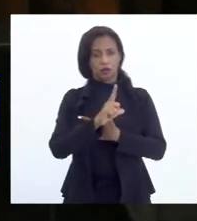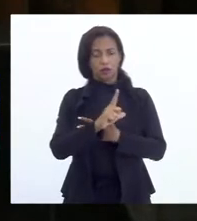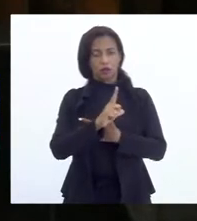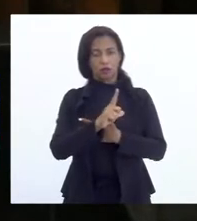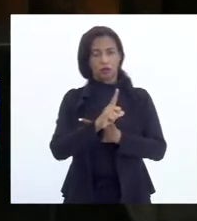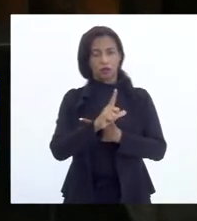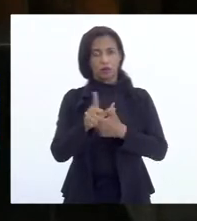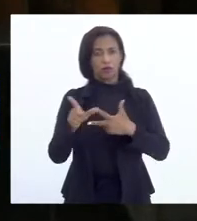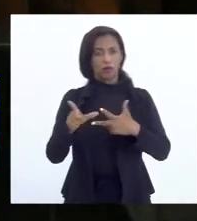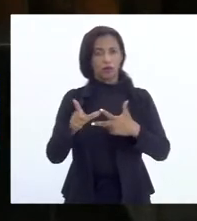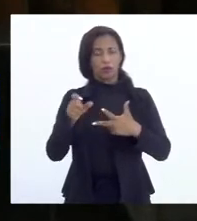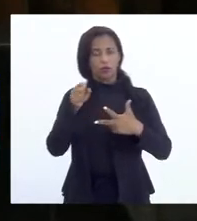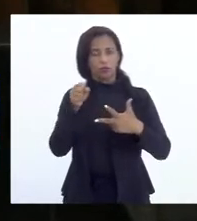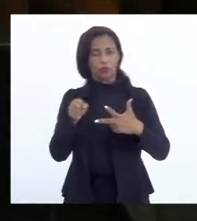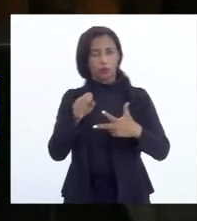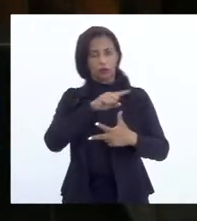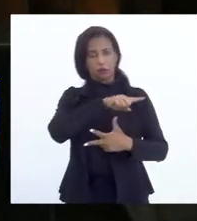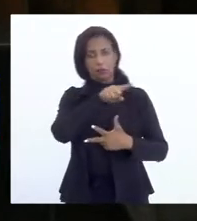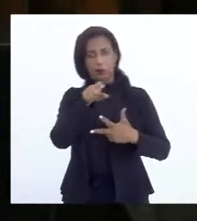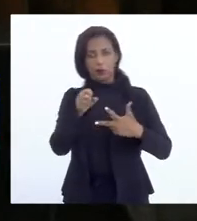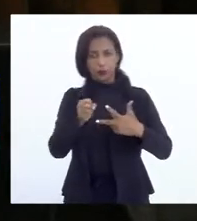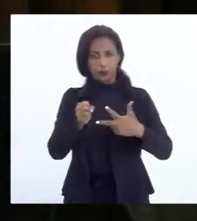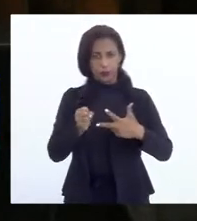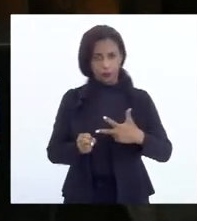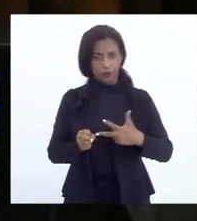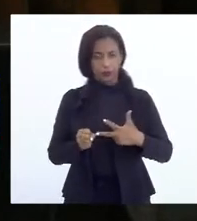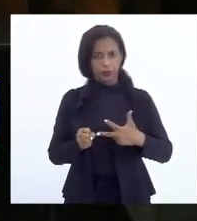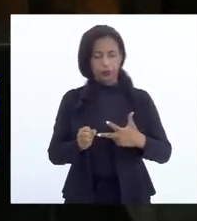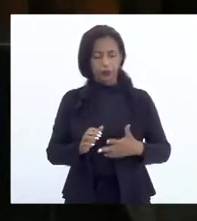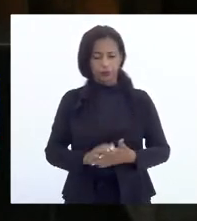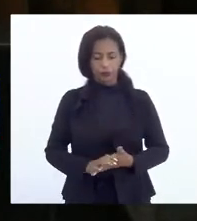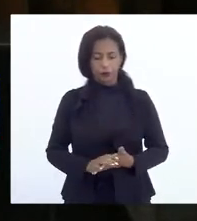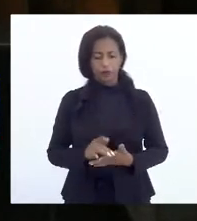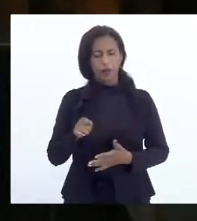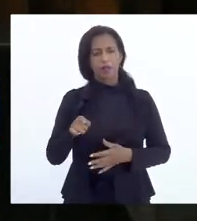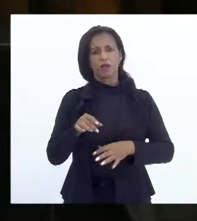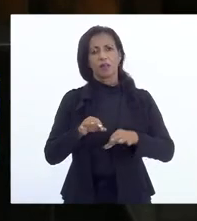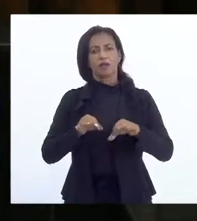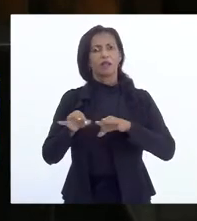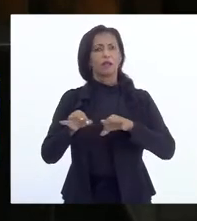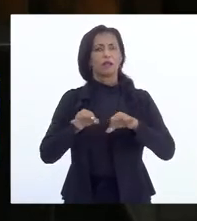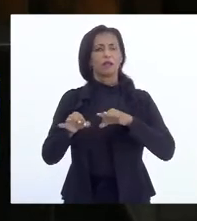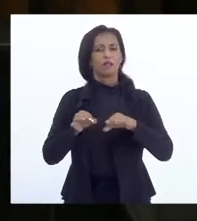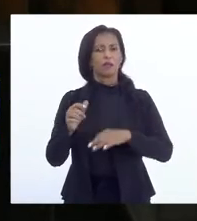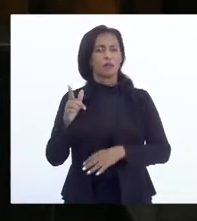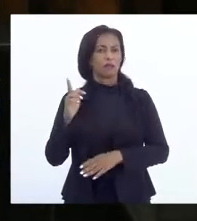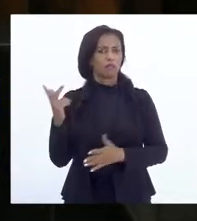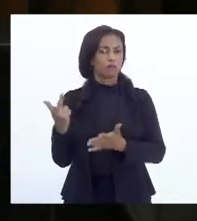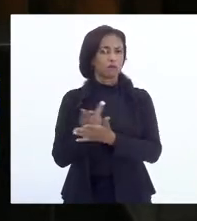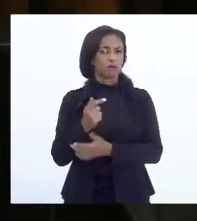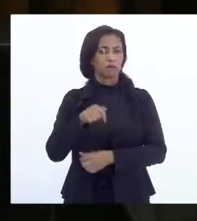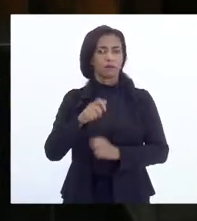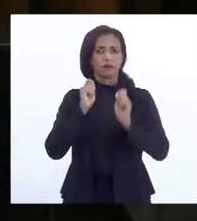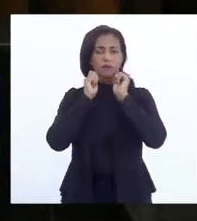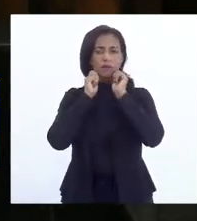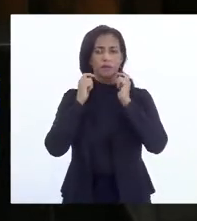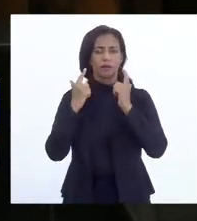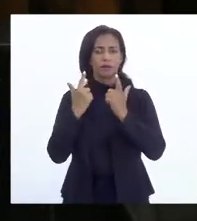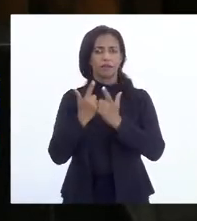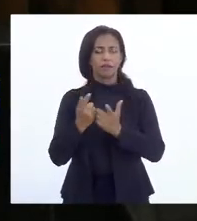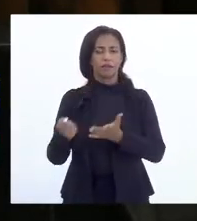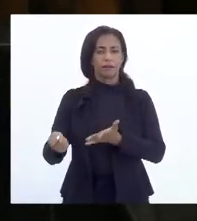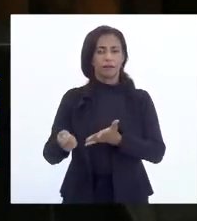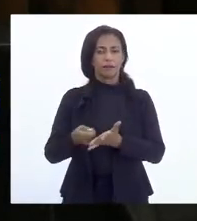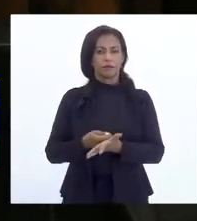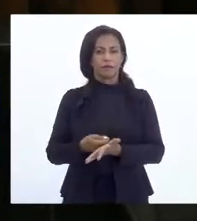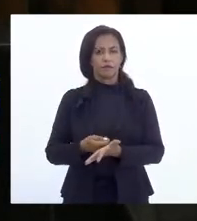legislativo e judiciário do Estado do Rio de Janeiro. Esse projeto tramitou aqui na Casa, de autoria